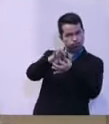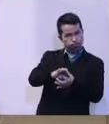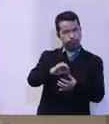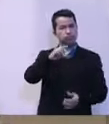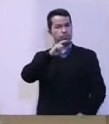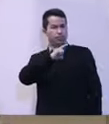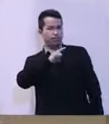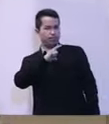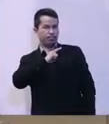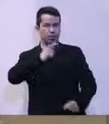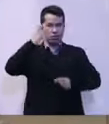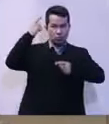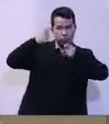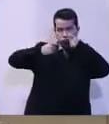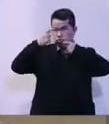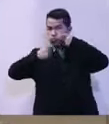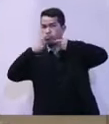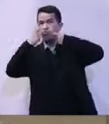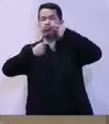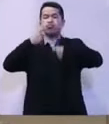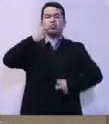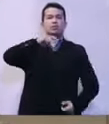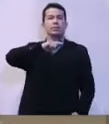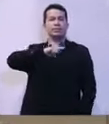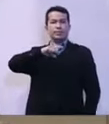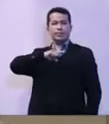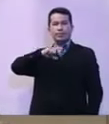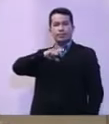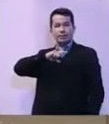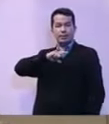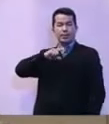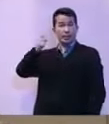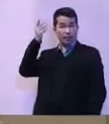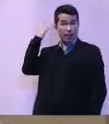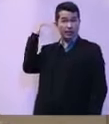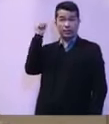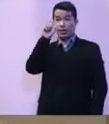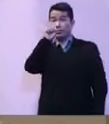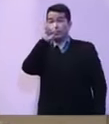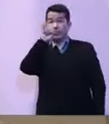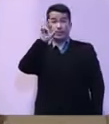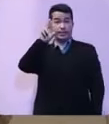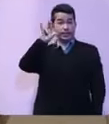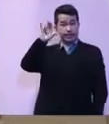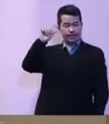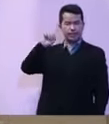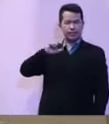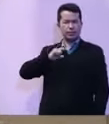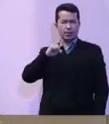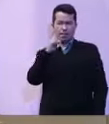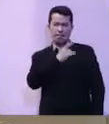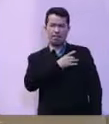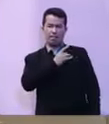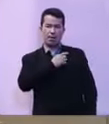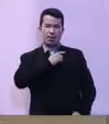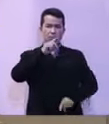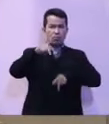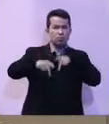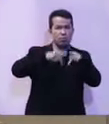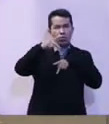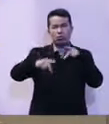e um medo dos judeus de terem a cidade de Jerusalém invadida e destruída, havia